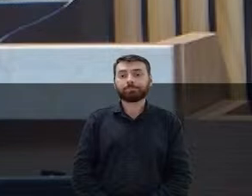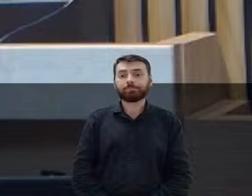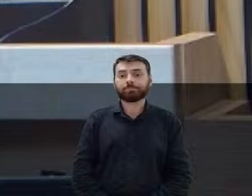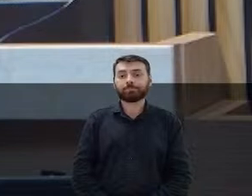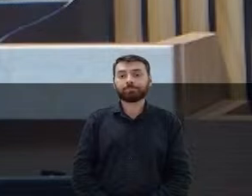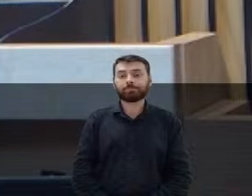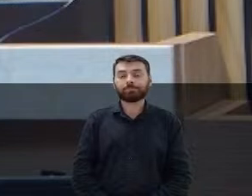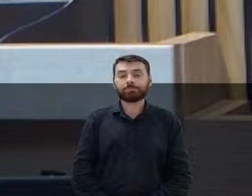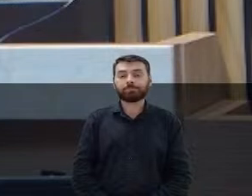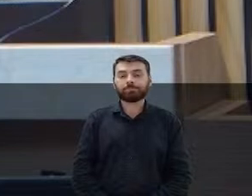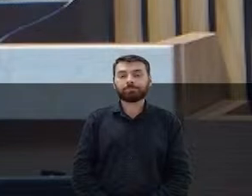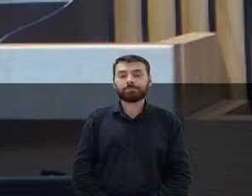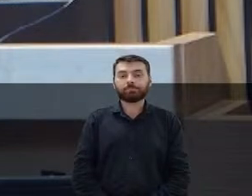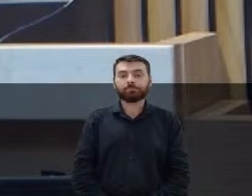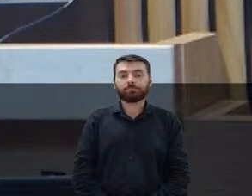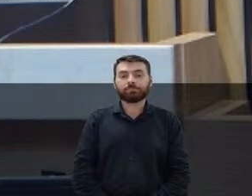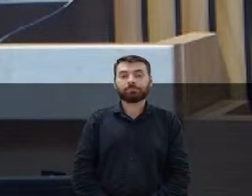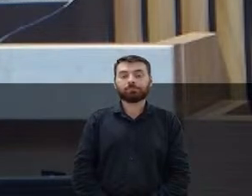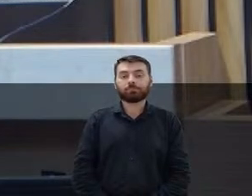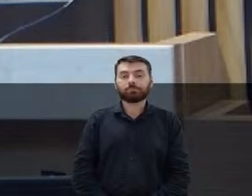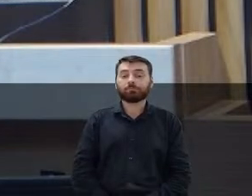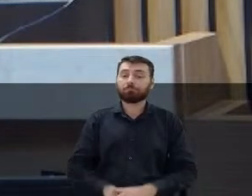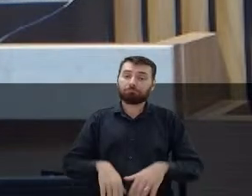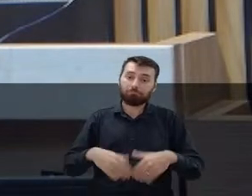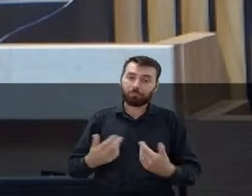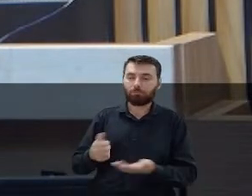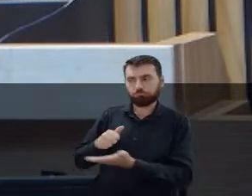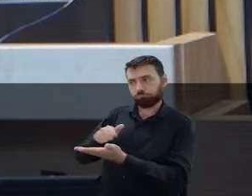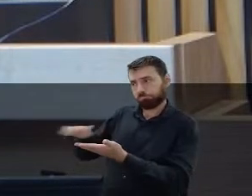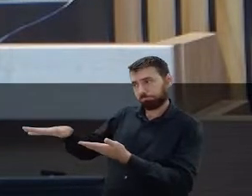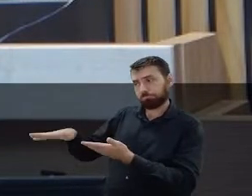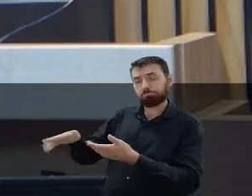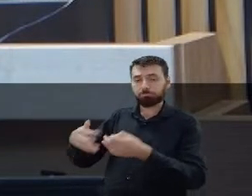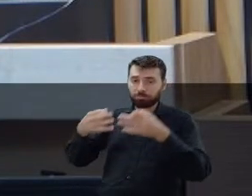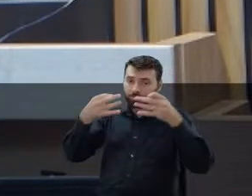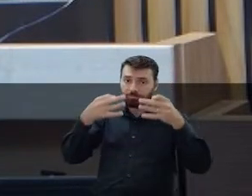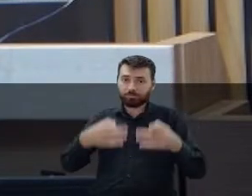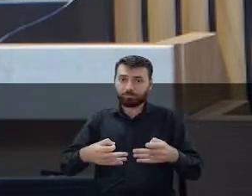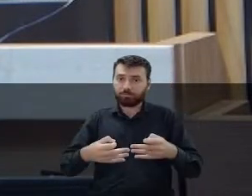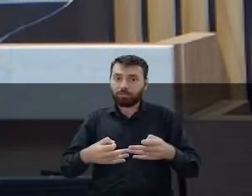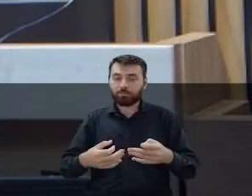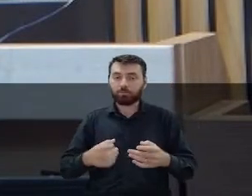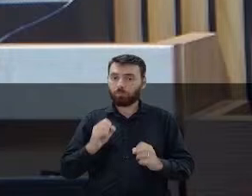é válida a demissão. Mas não é